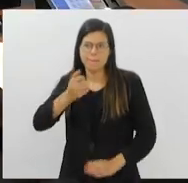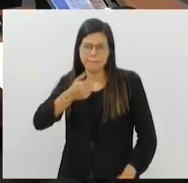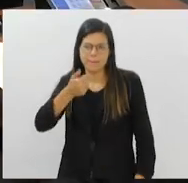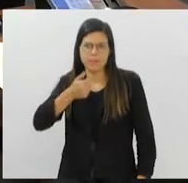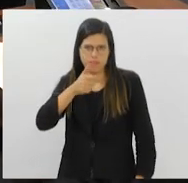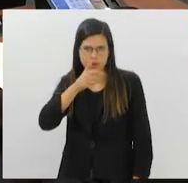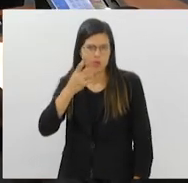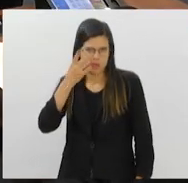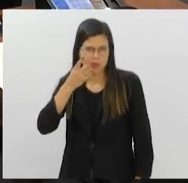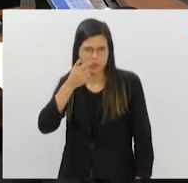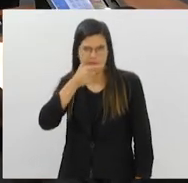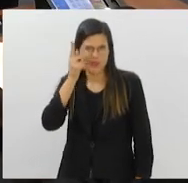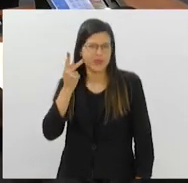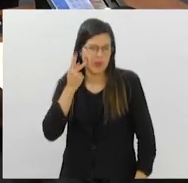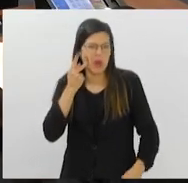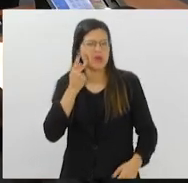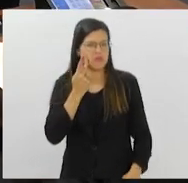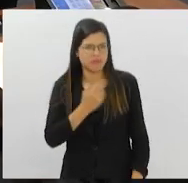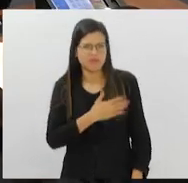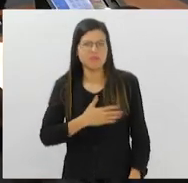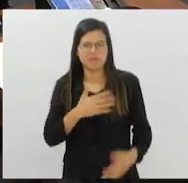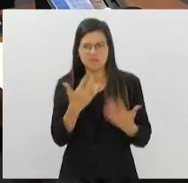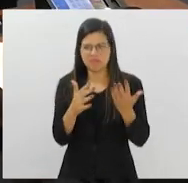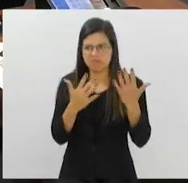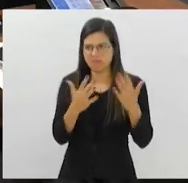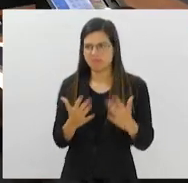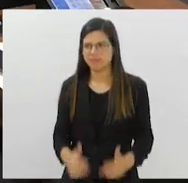de ver agora. Parabéns, Jordi. Muito obrigado pela sua